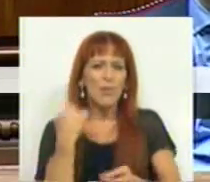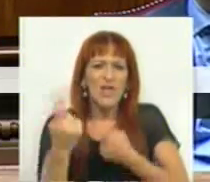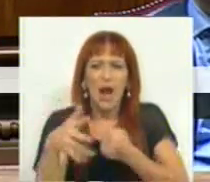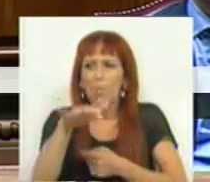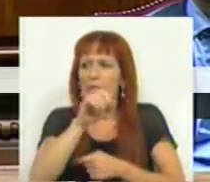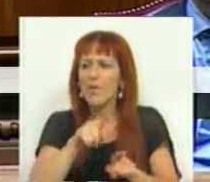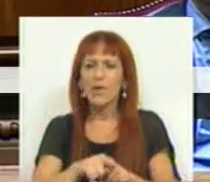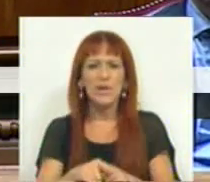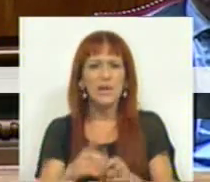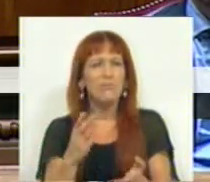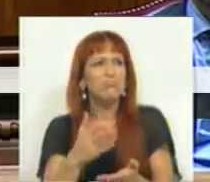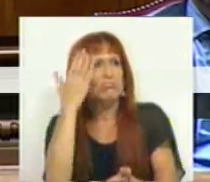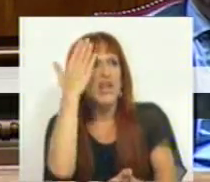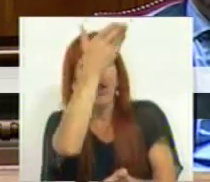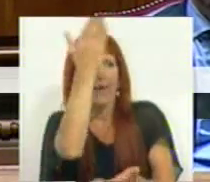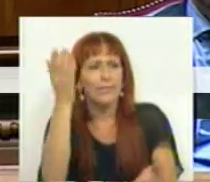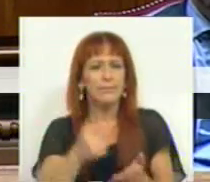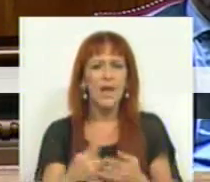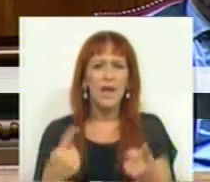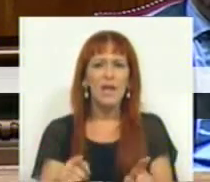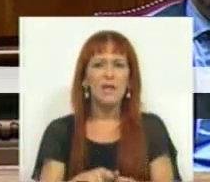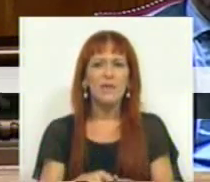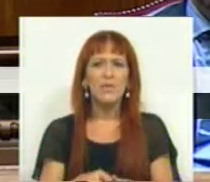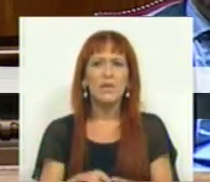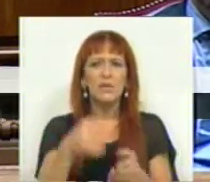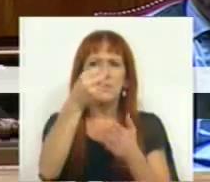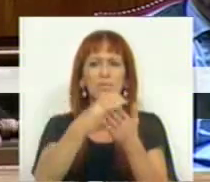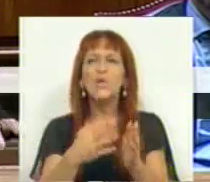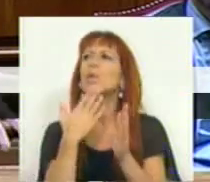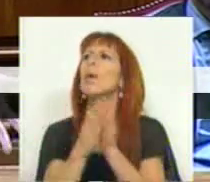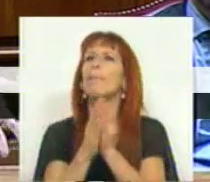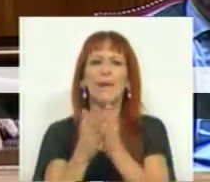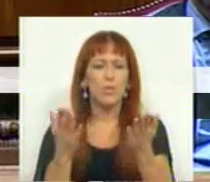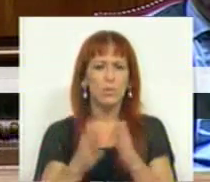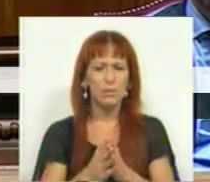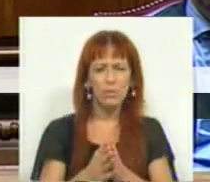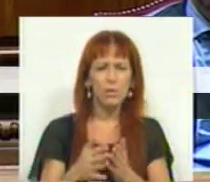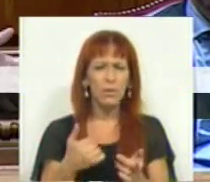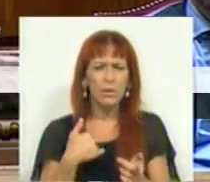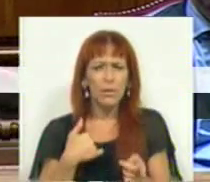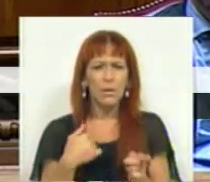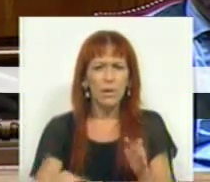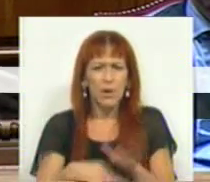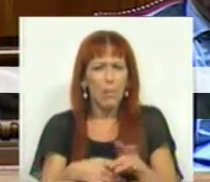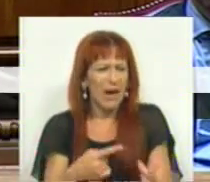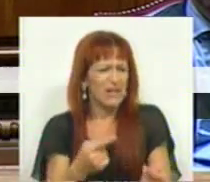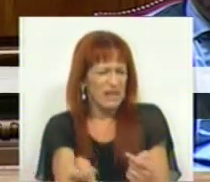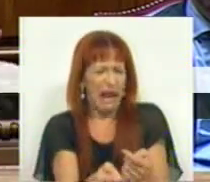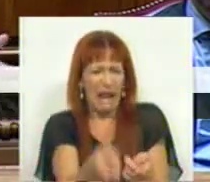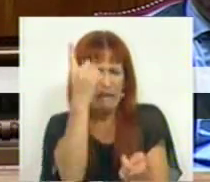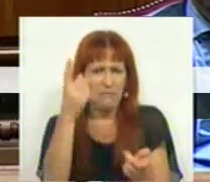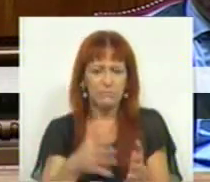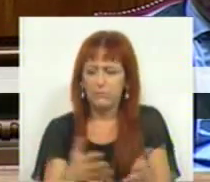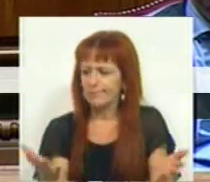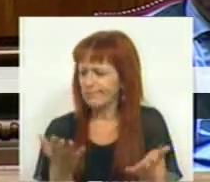alguma maneira, partir do pressuposto que está no enunciado do apelo. E eu não parto desse pressuposto, Sr. Deputado.